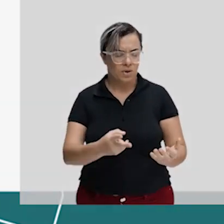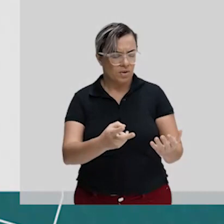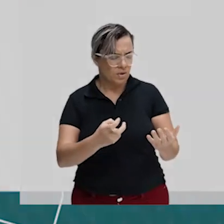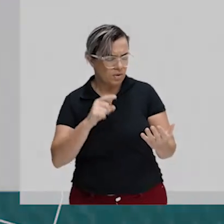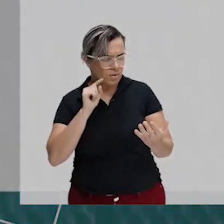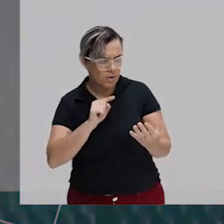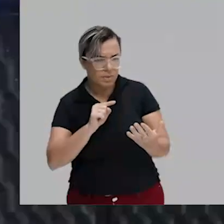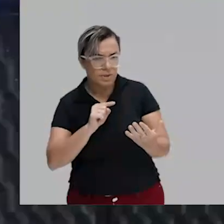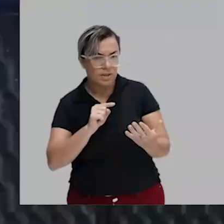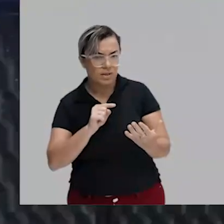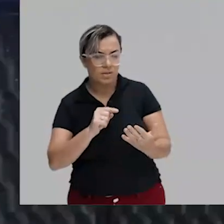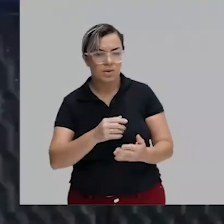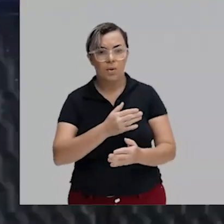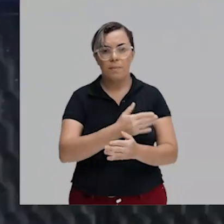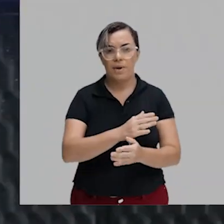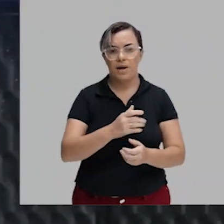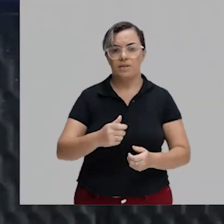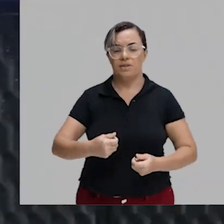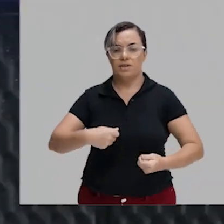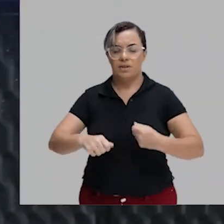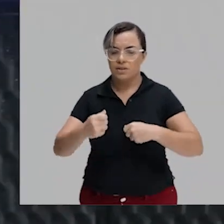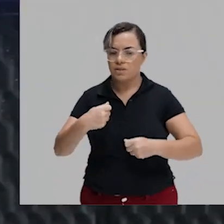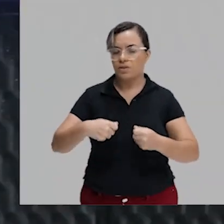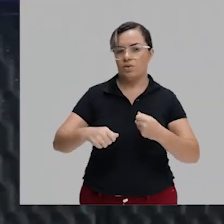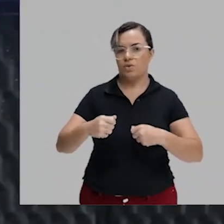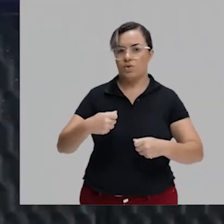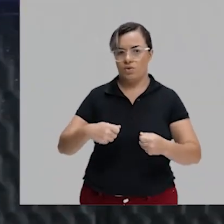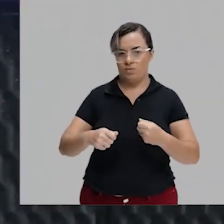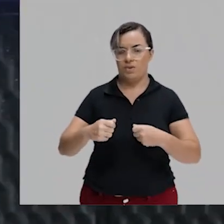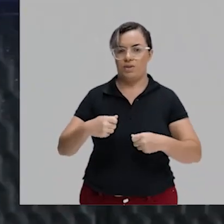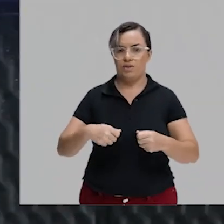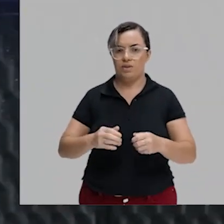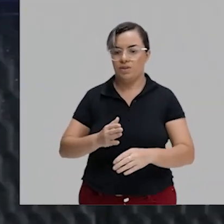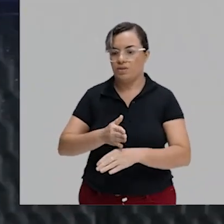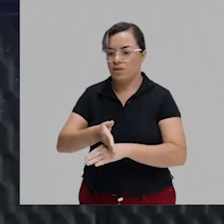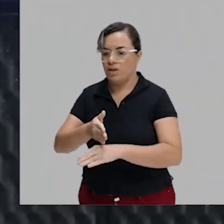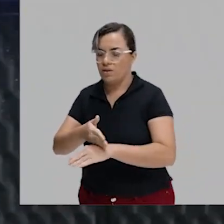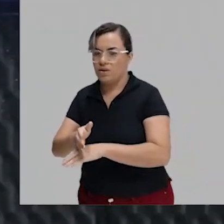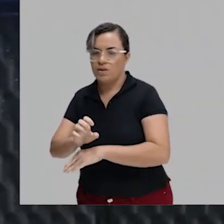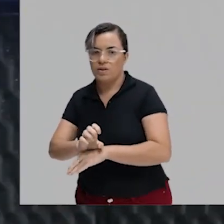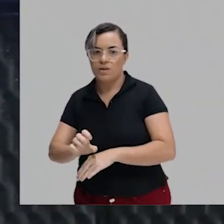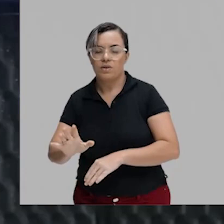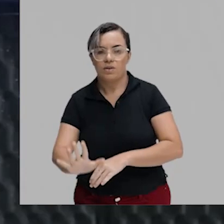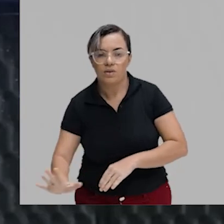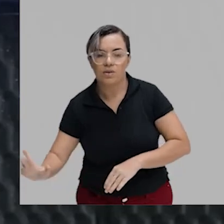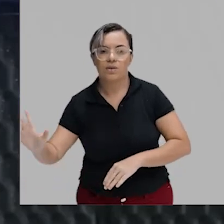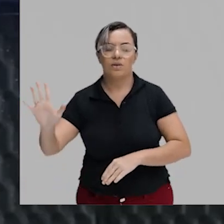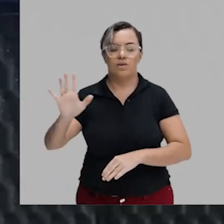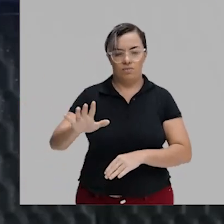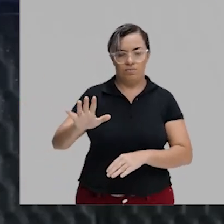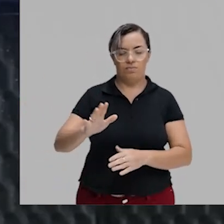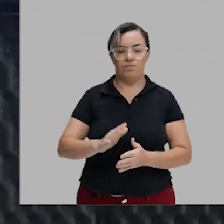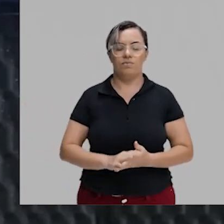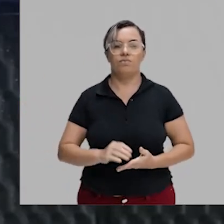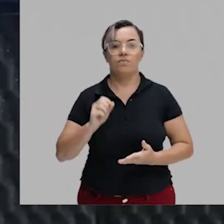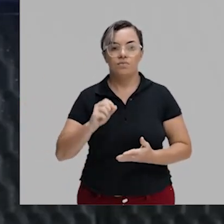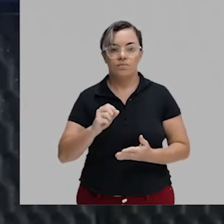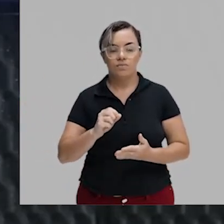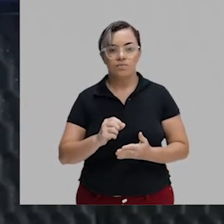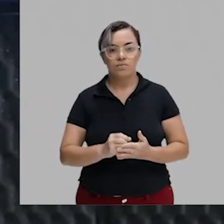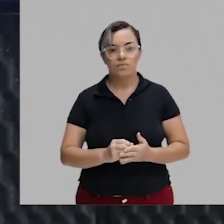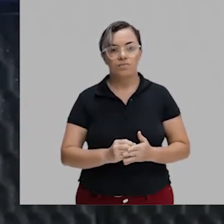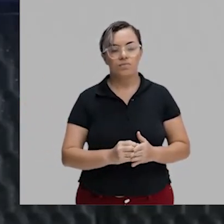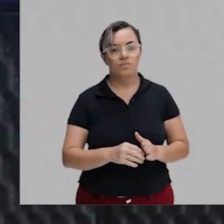práticas econômicas. São práticas econômicas. São medidas que o